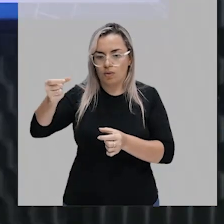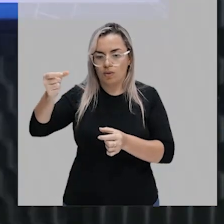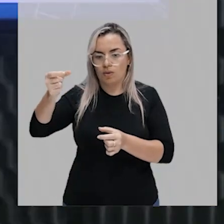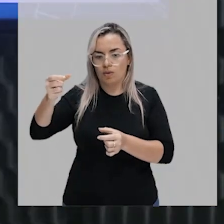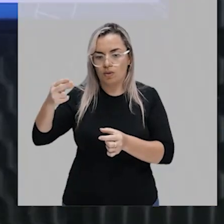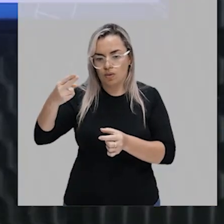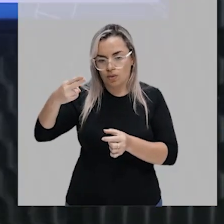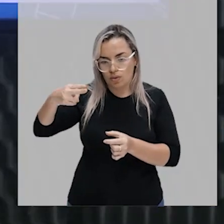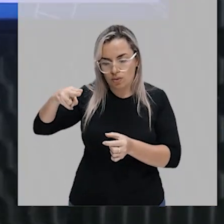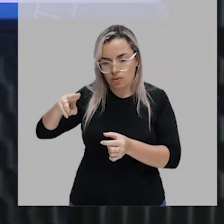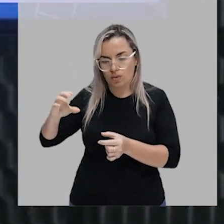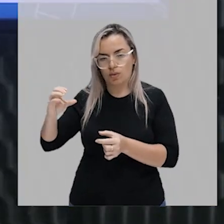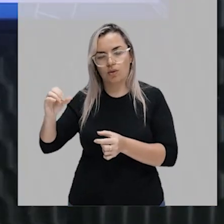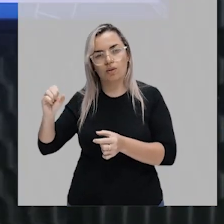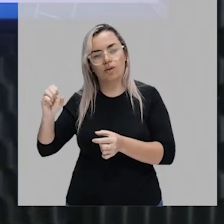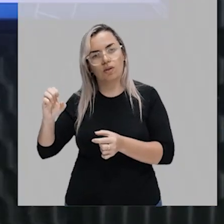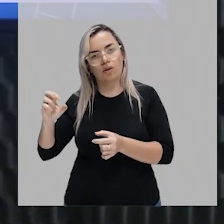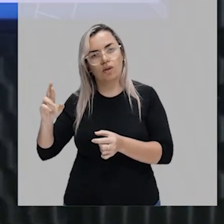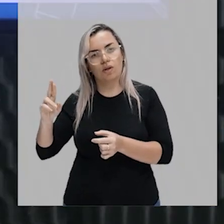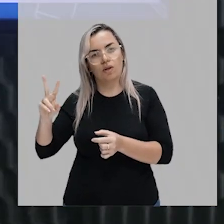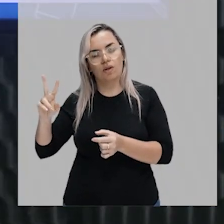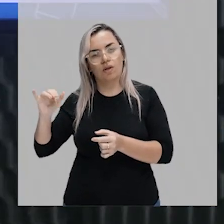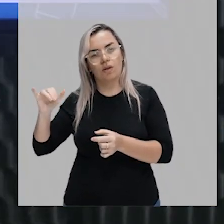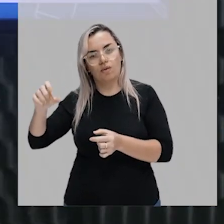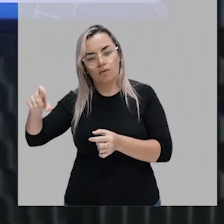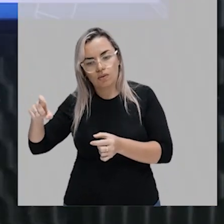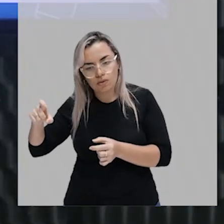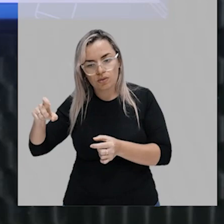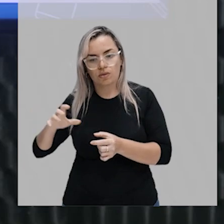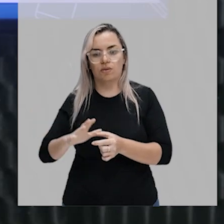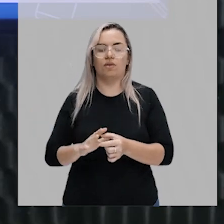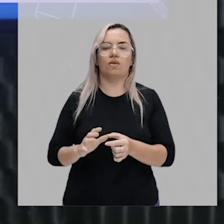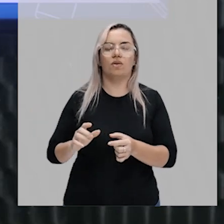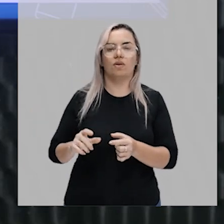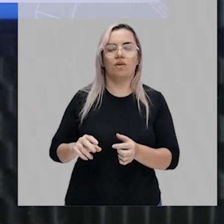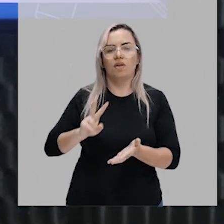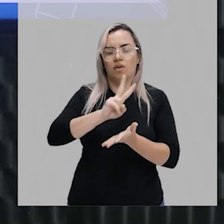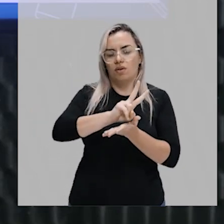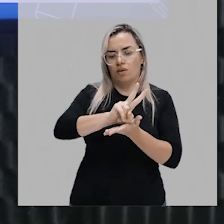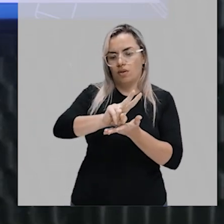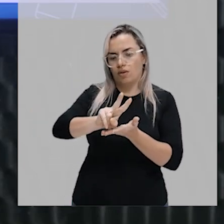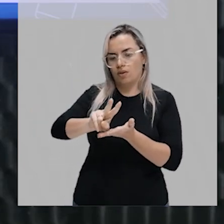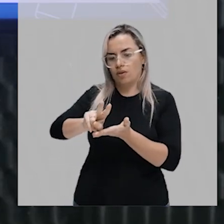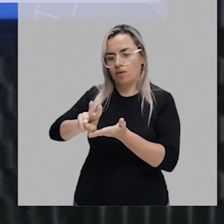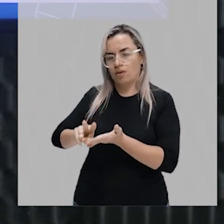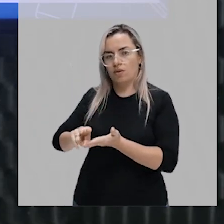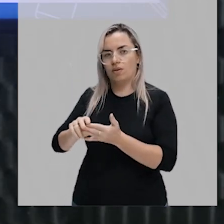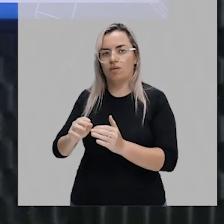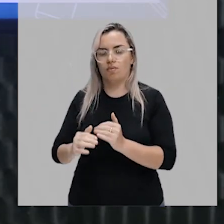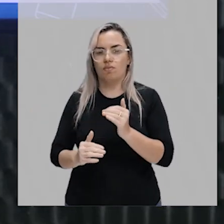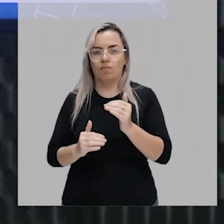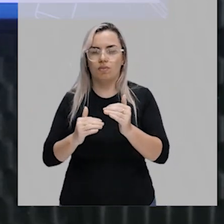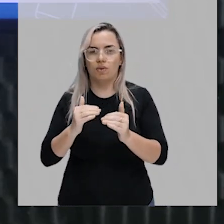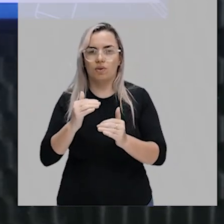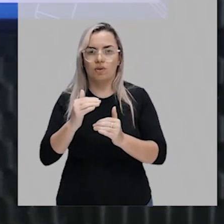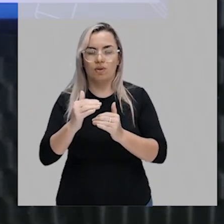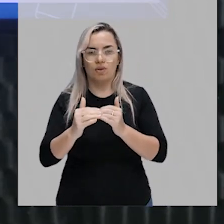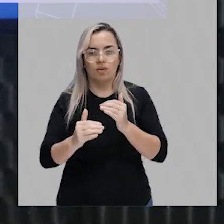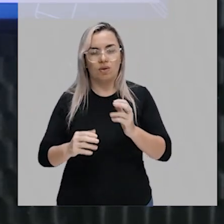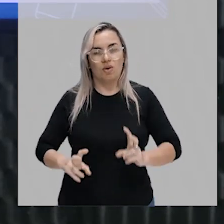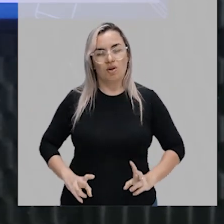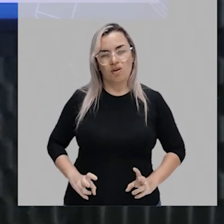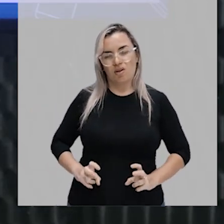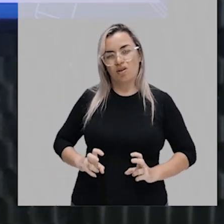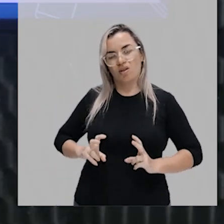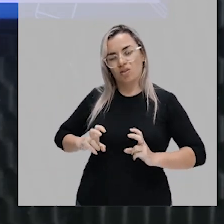C-E-R-V-I-X, cervix, ok? Então, aqui, muitas vezes a mulher ela pode desenvolver, por exemplo, câncer de colo